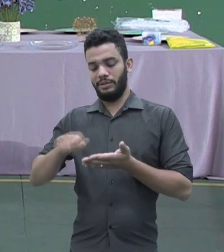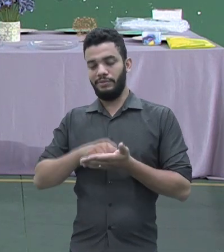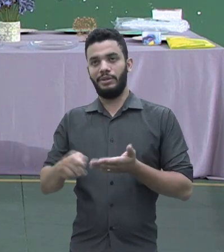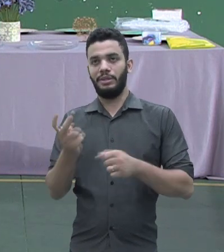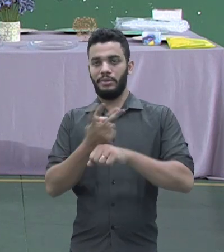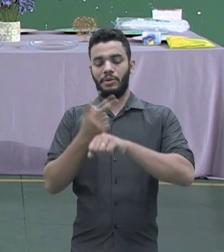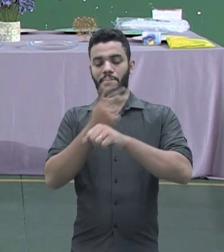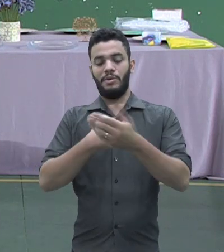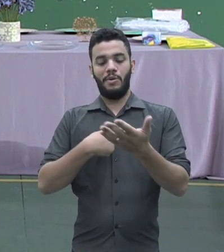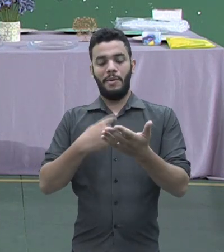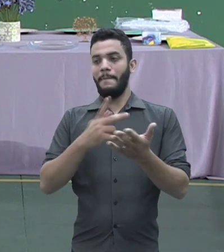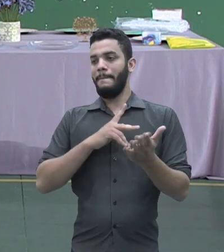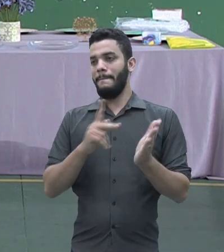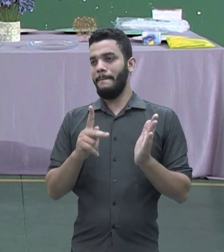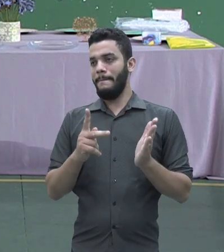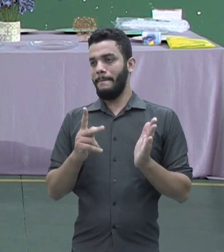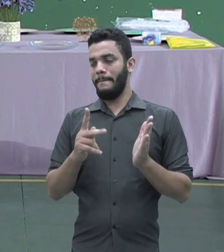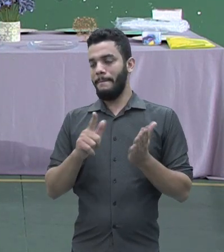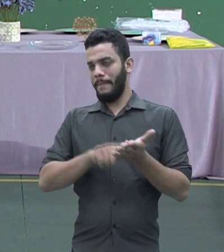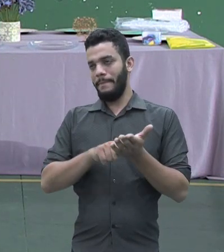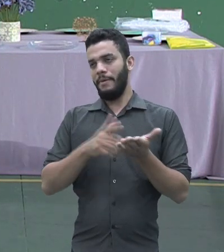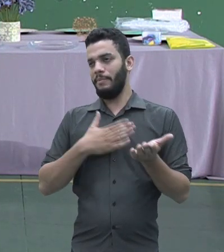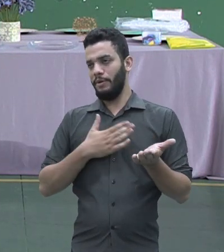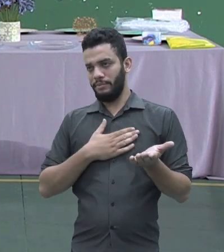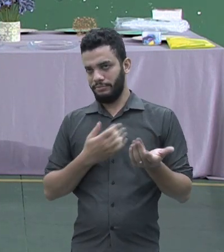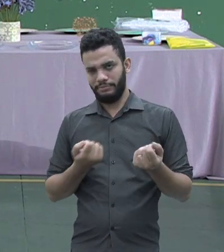Dá uma lida na frase.